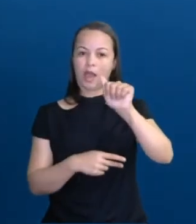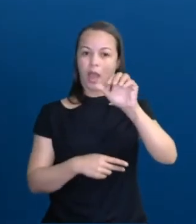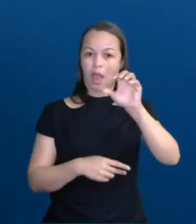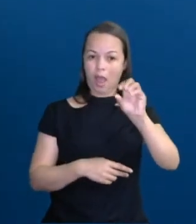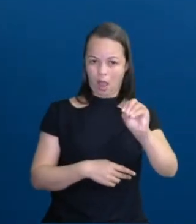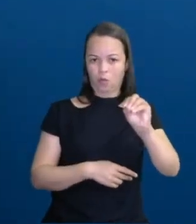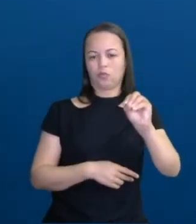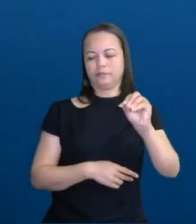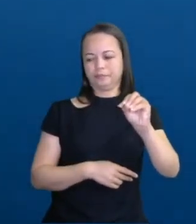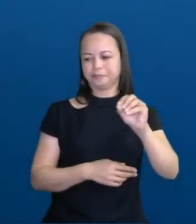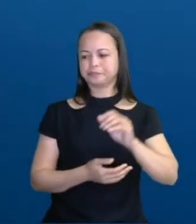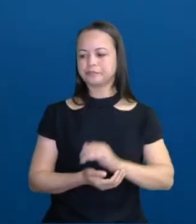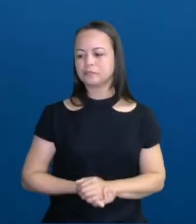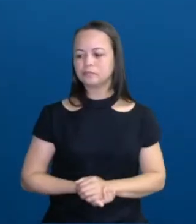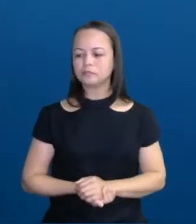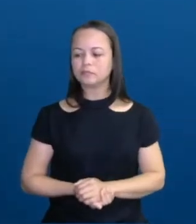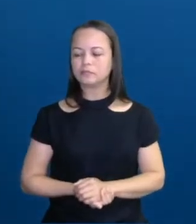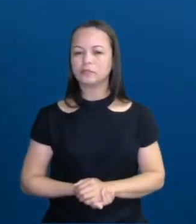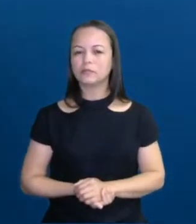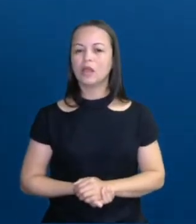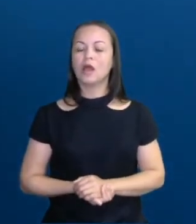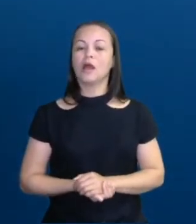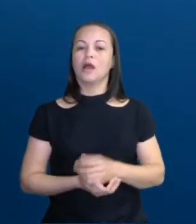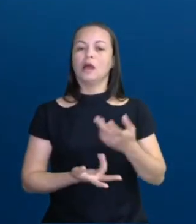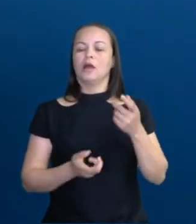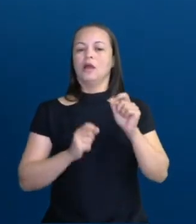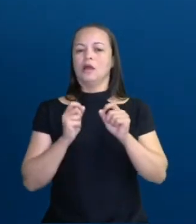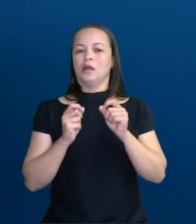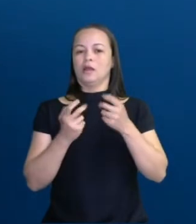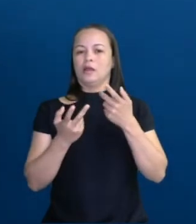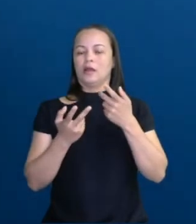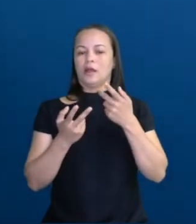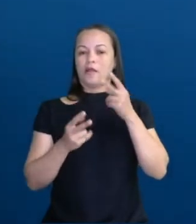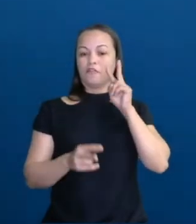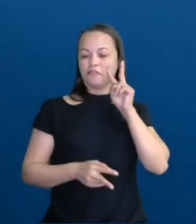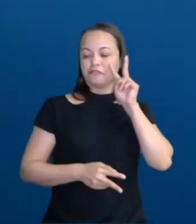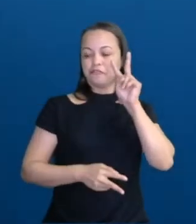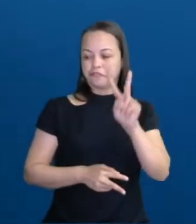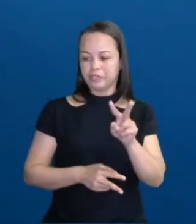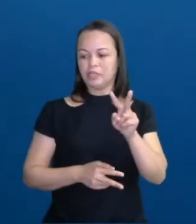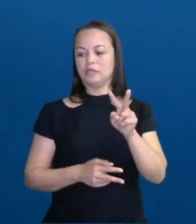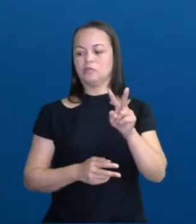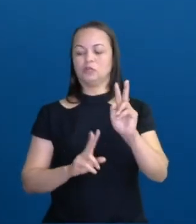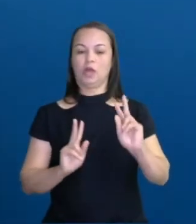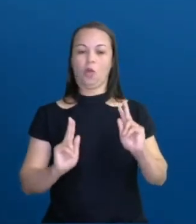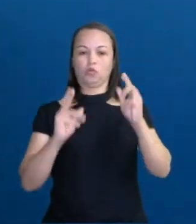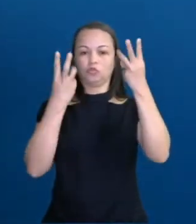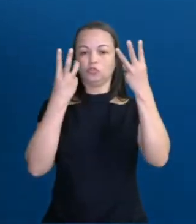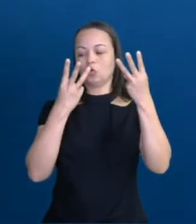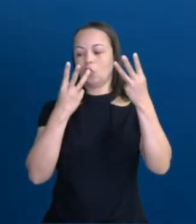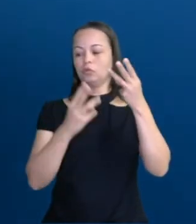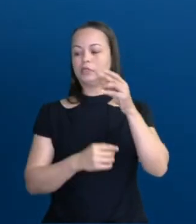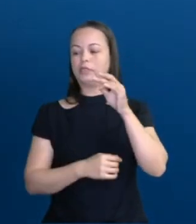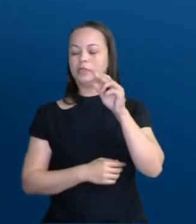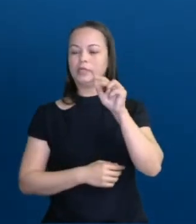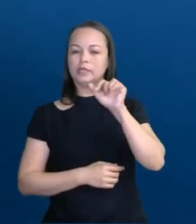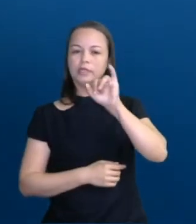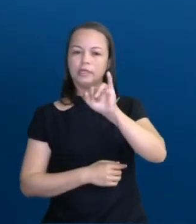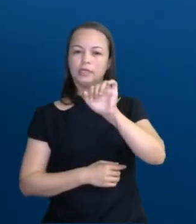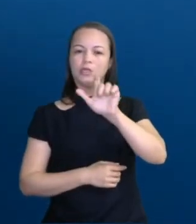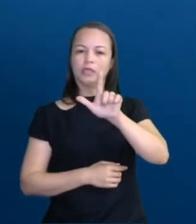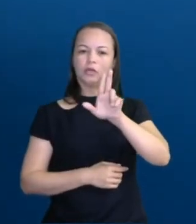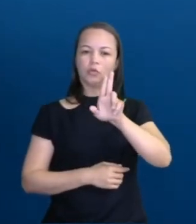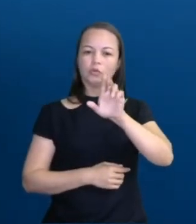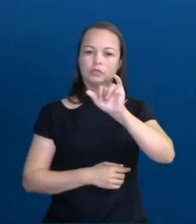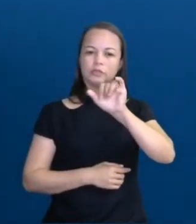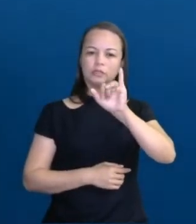ao assistimos ao show de ilusionismo mais uma vez o verbo assistir no